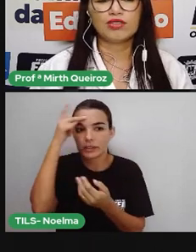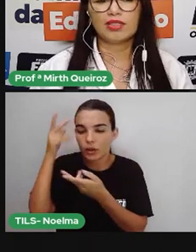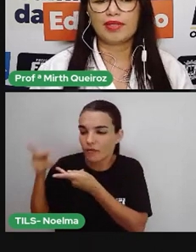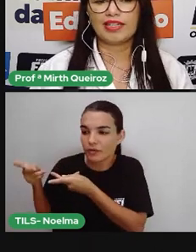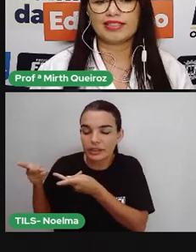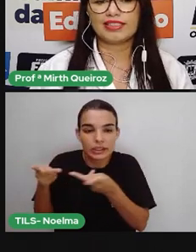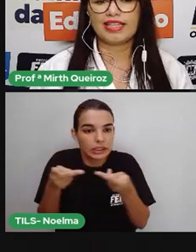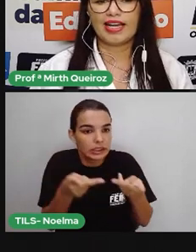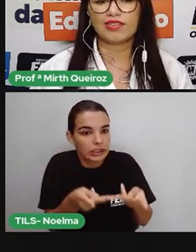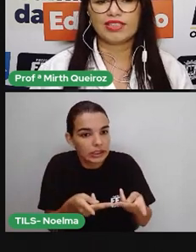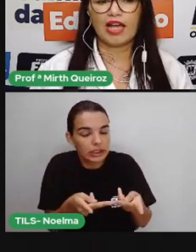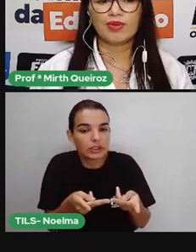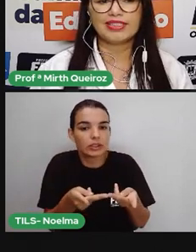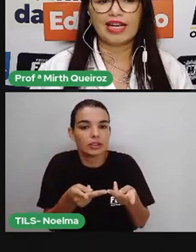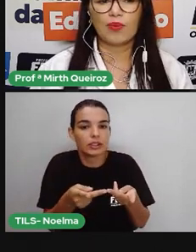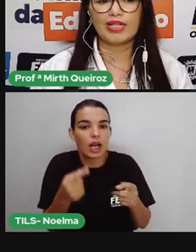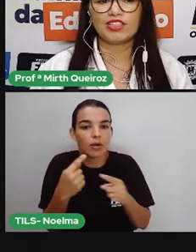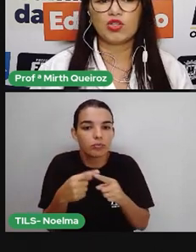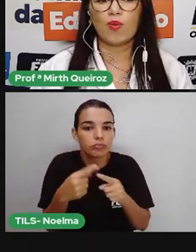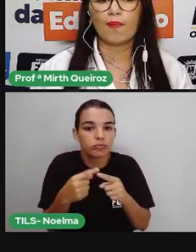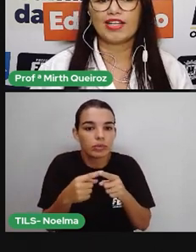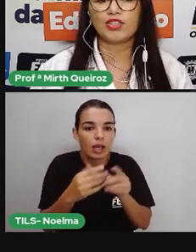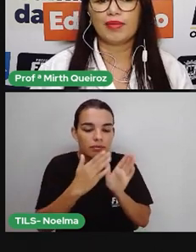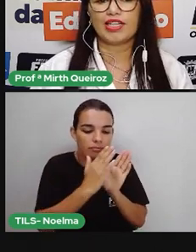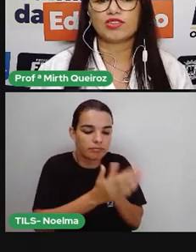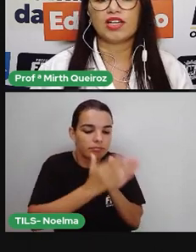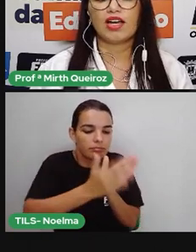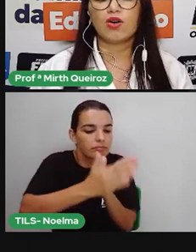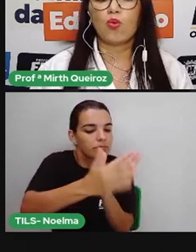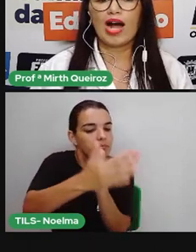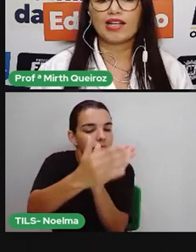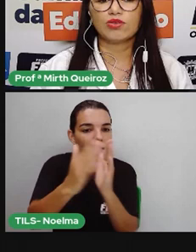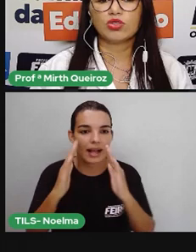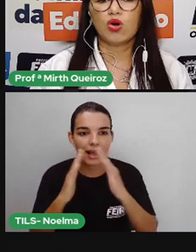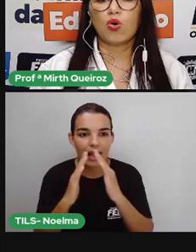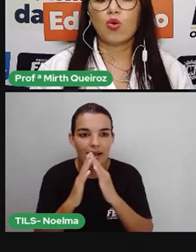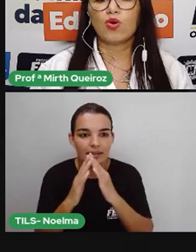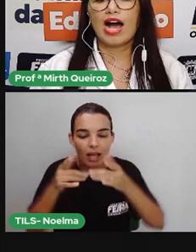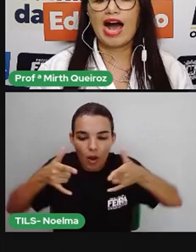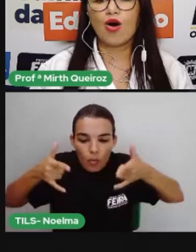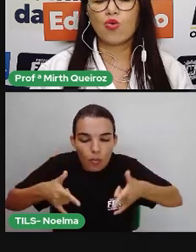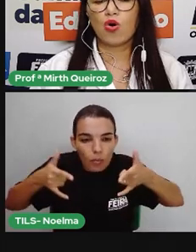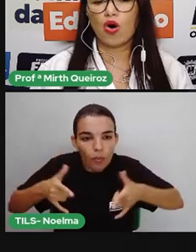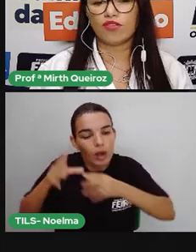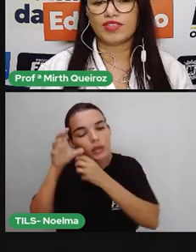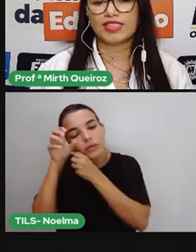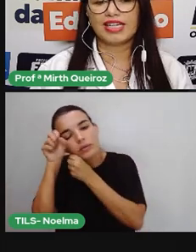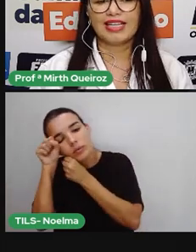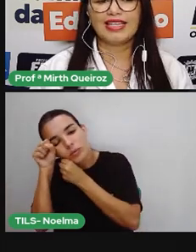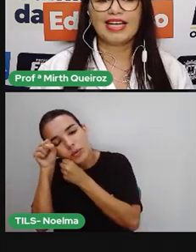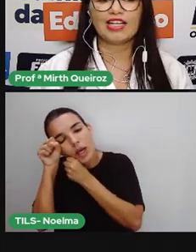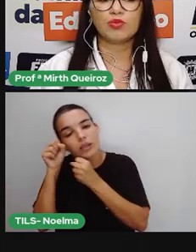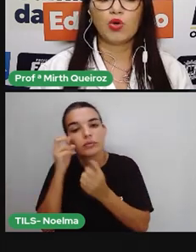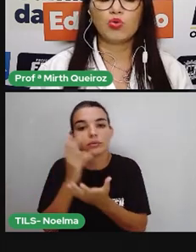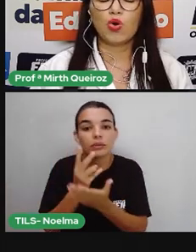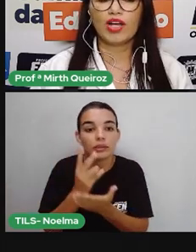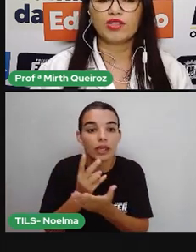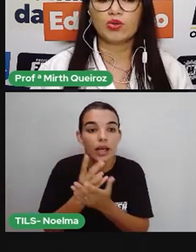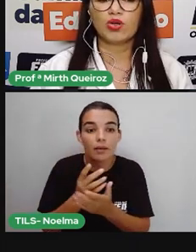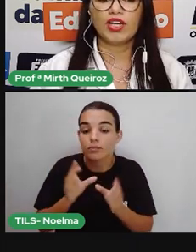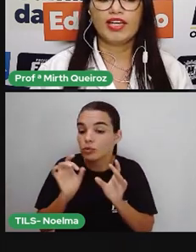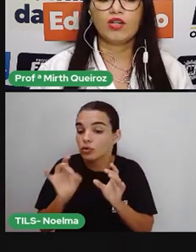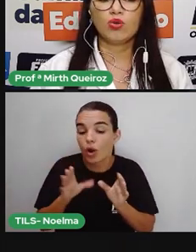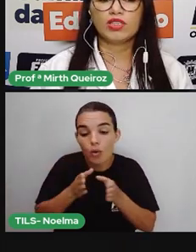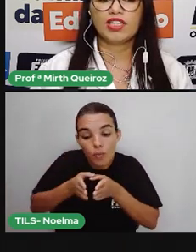disposição dos ambientes internos é uma sequência de compartimentos, quartos ou alcovas, ligados por um